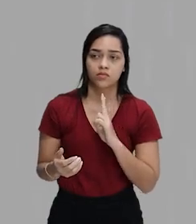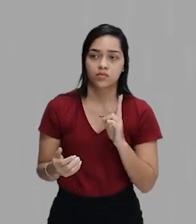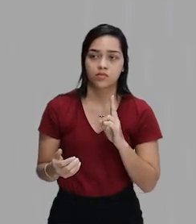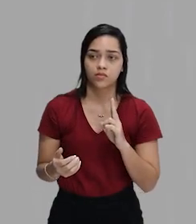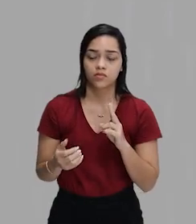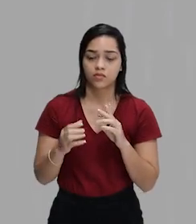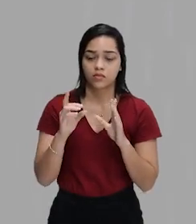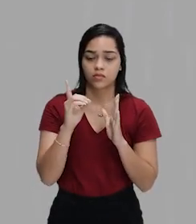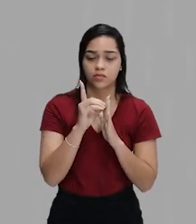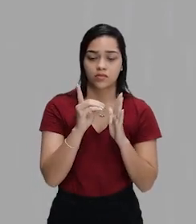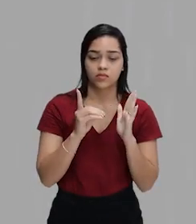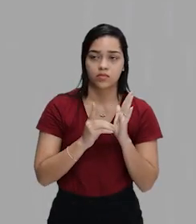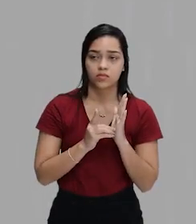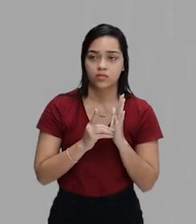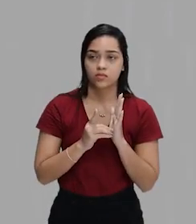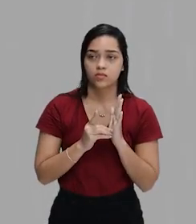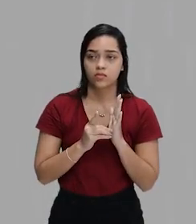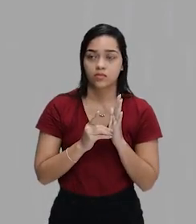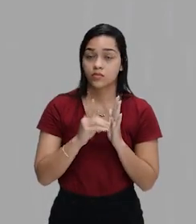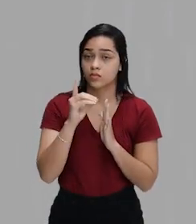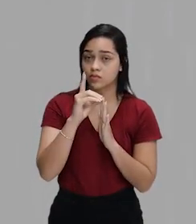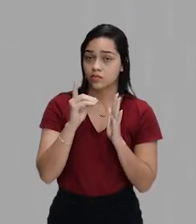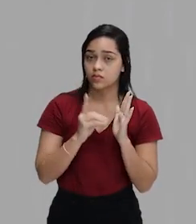de Declaração